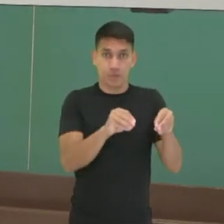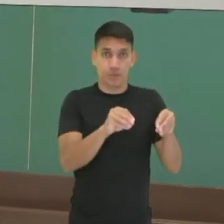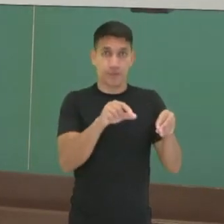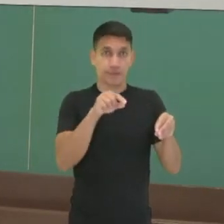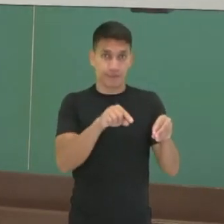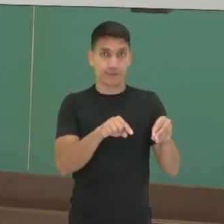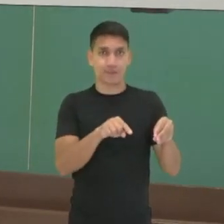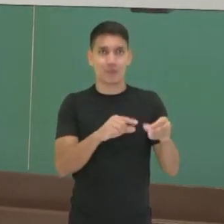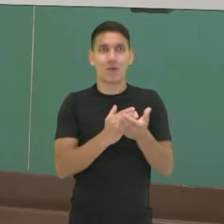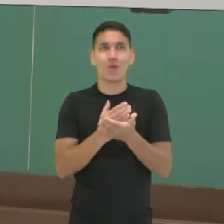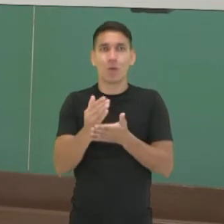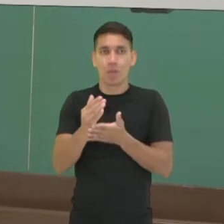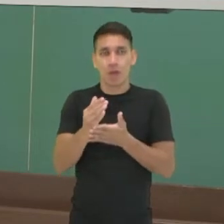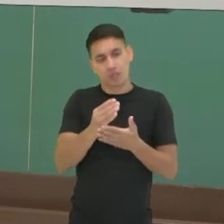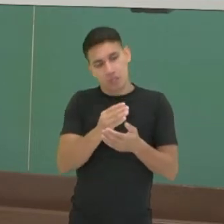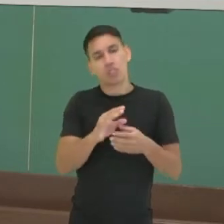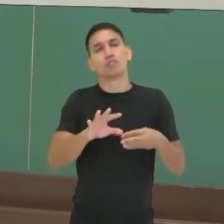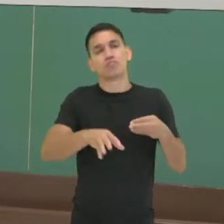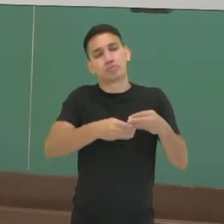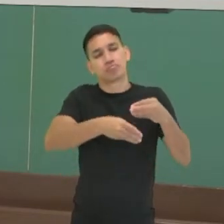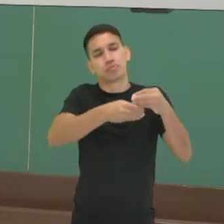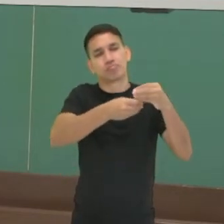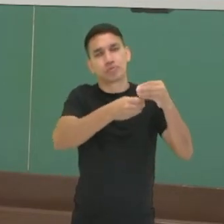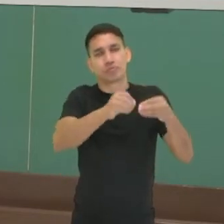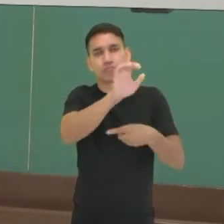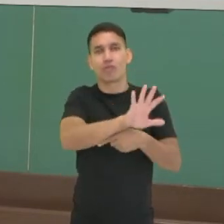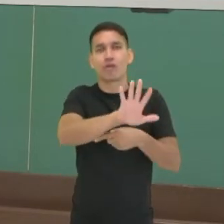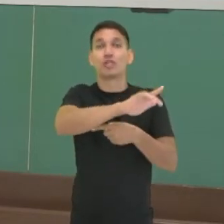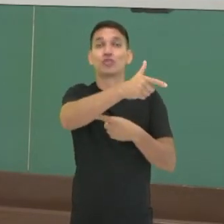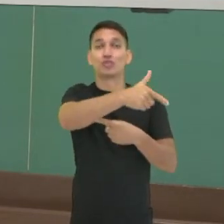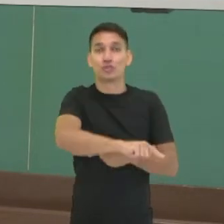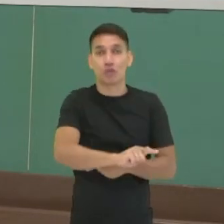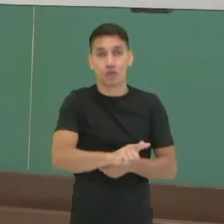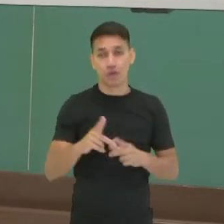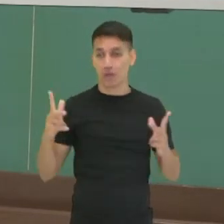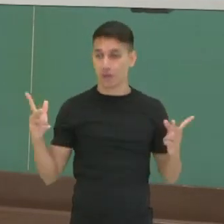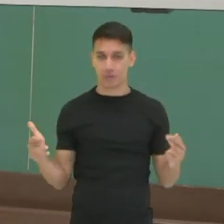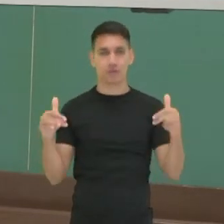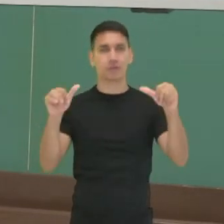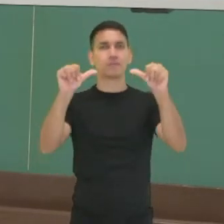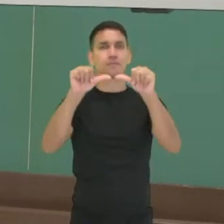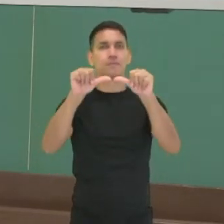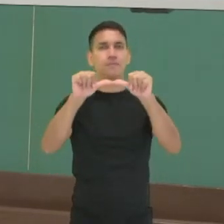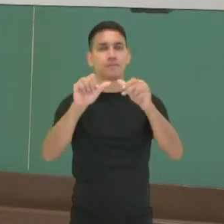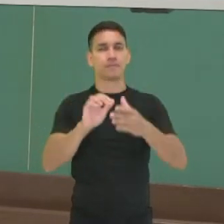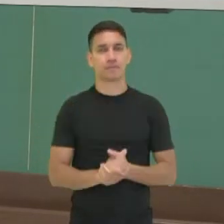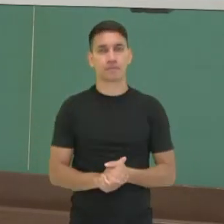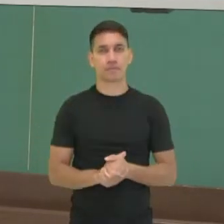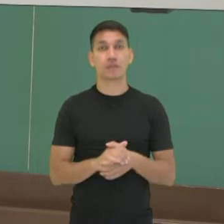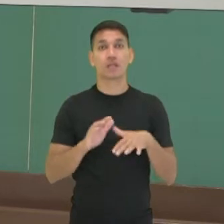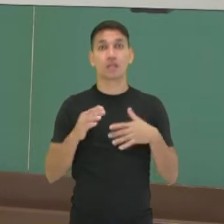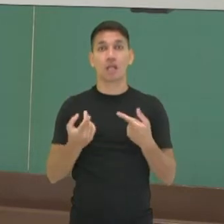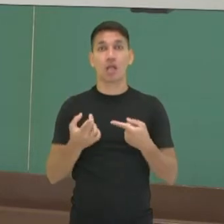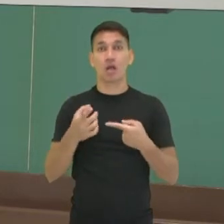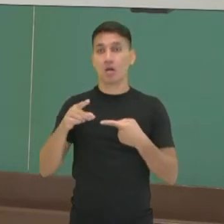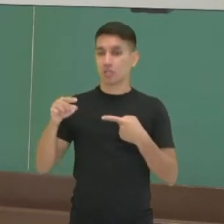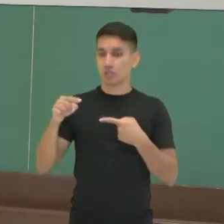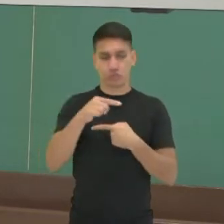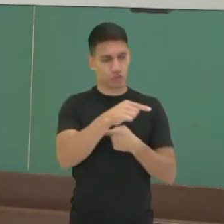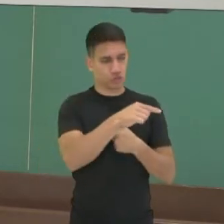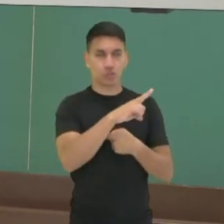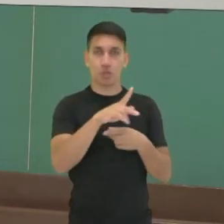unidades. Começo a construí-la novamente. E elas ficam simétricas. A direção que nós usamos aqui,